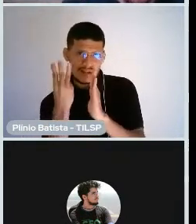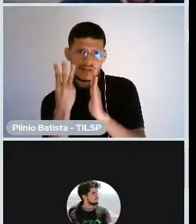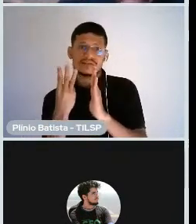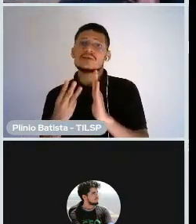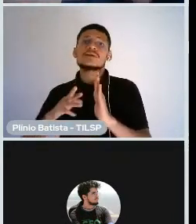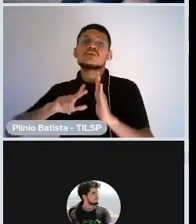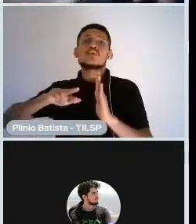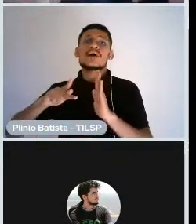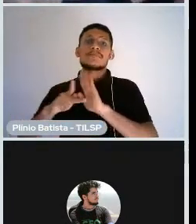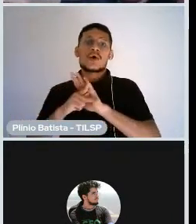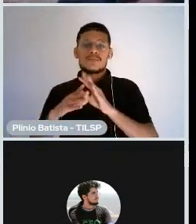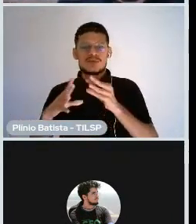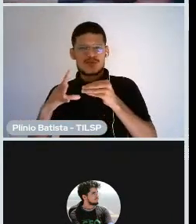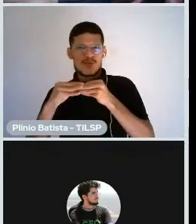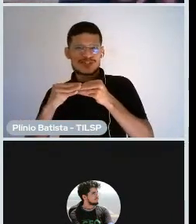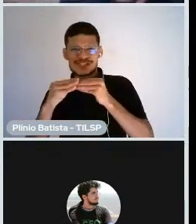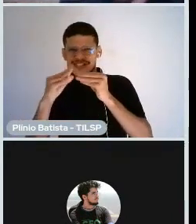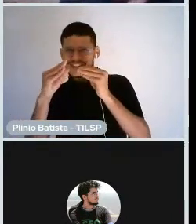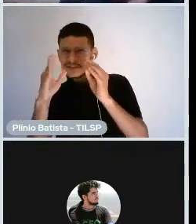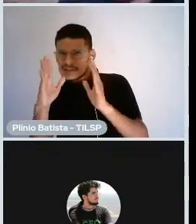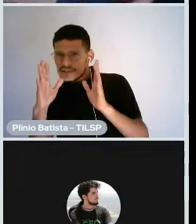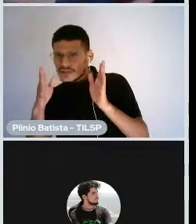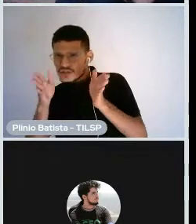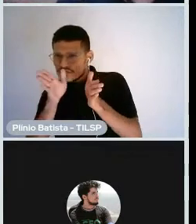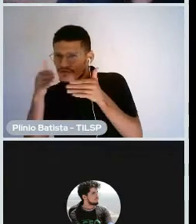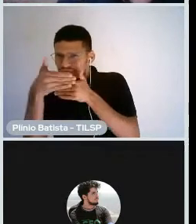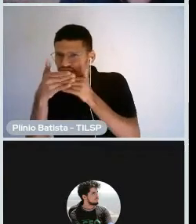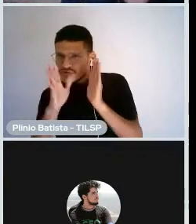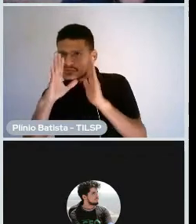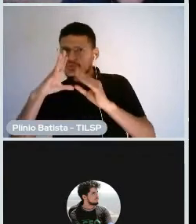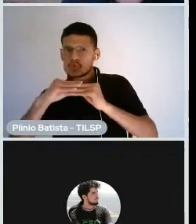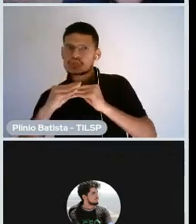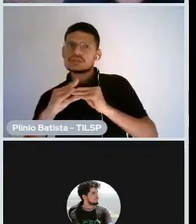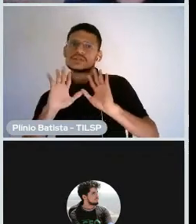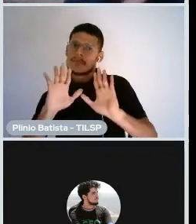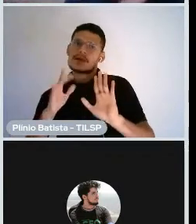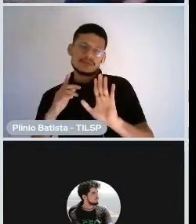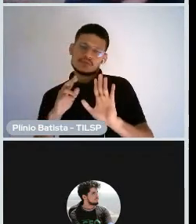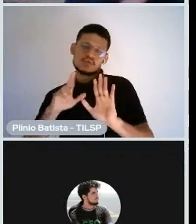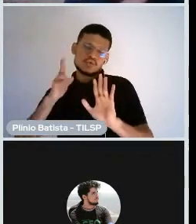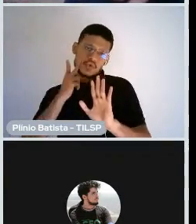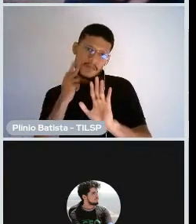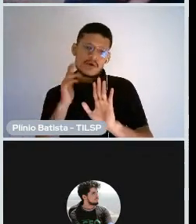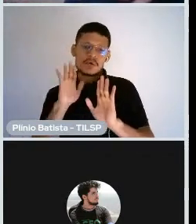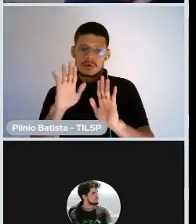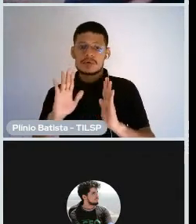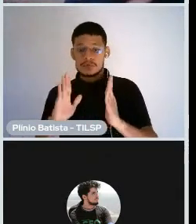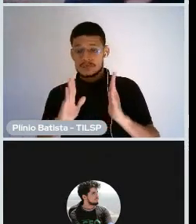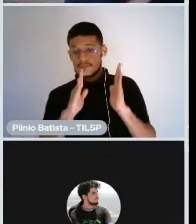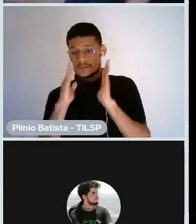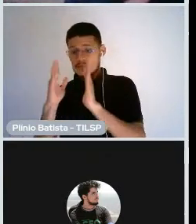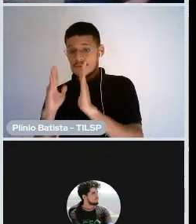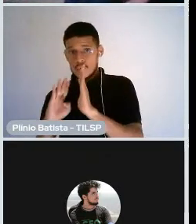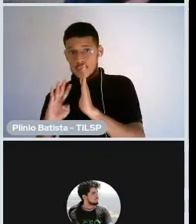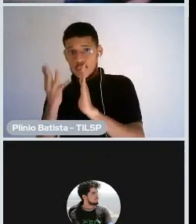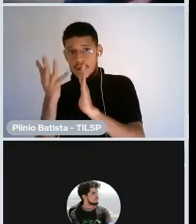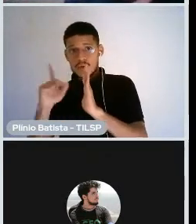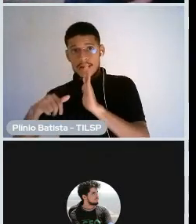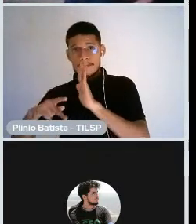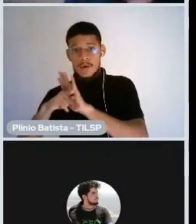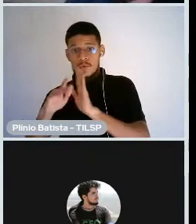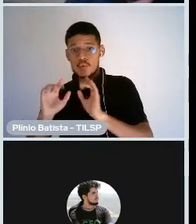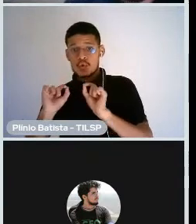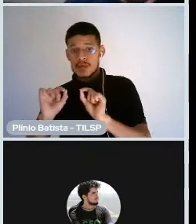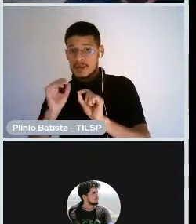de coxinha, como eu gosto, mas né, faz parte. E aí a gente tem no estágio 4, que já é aí uma taxa de natalidade